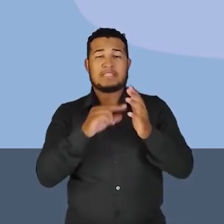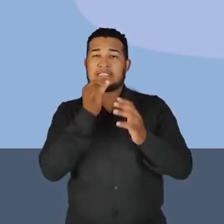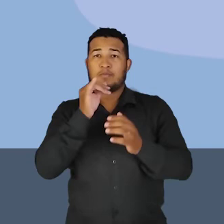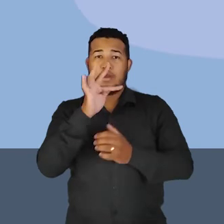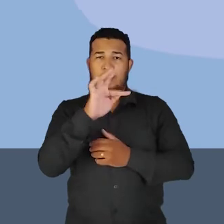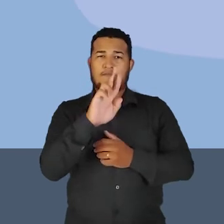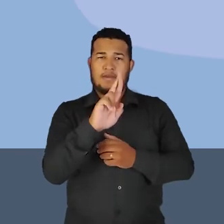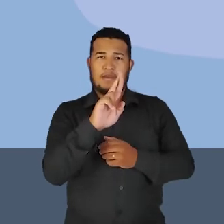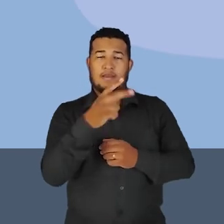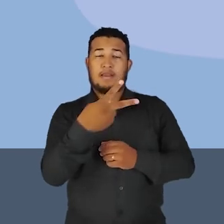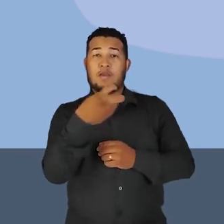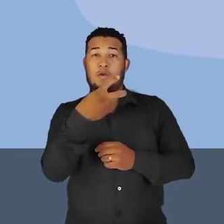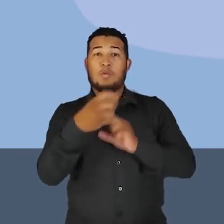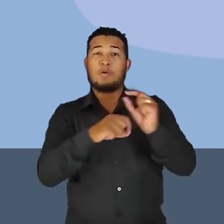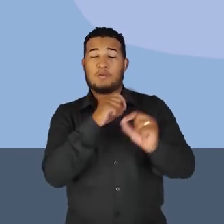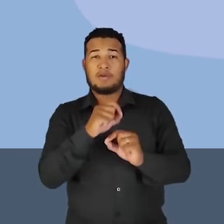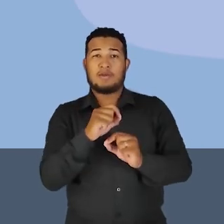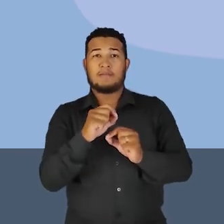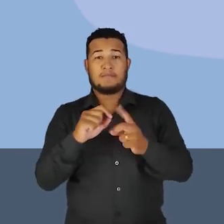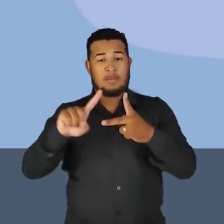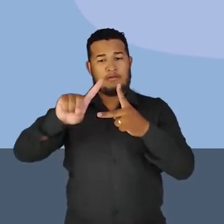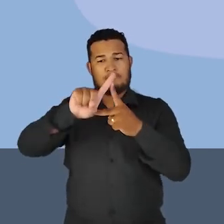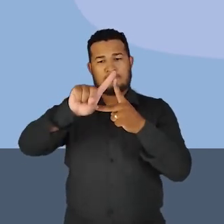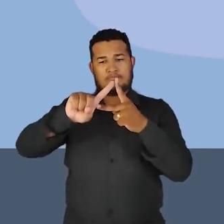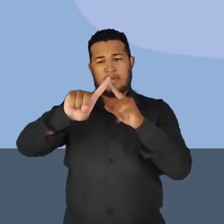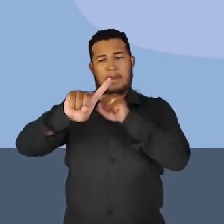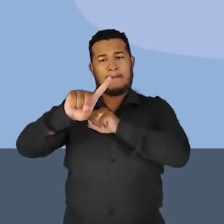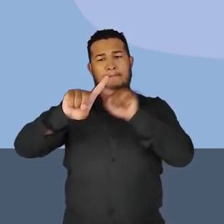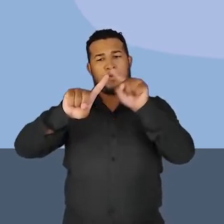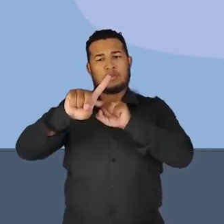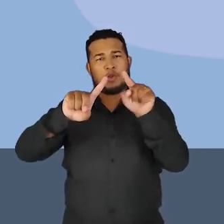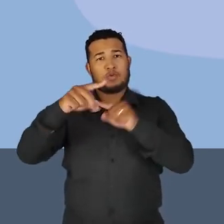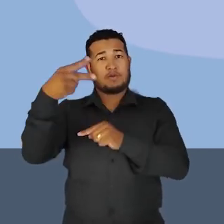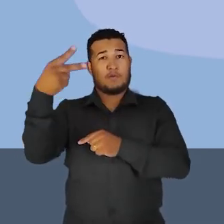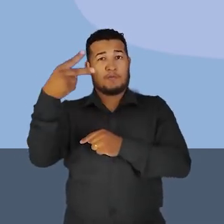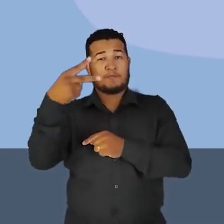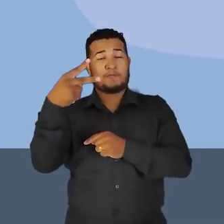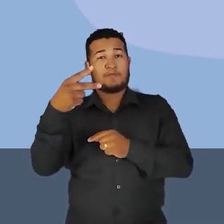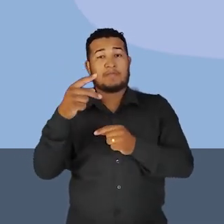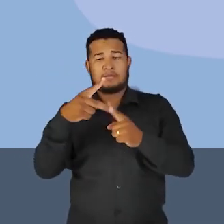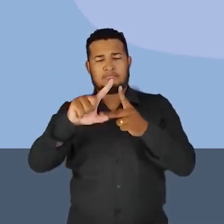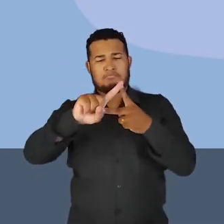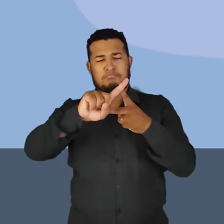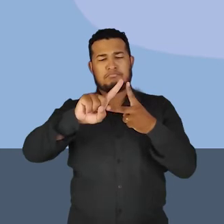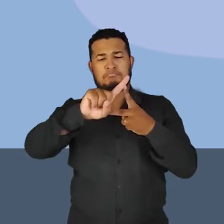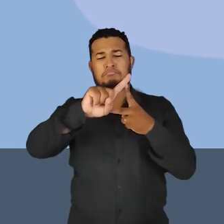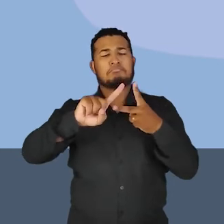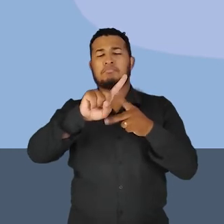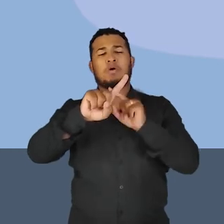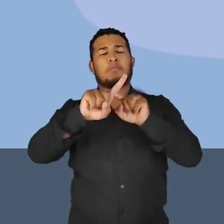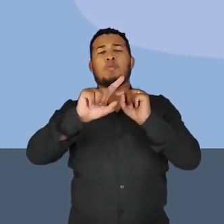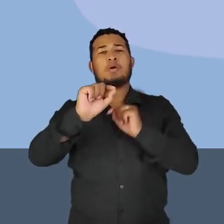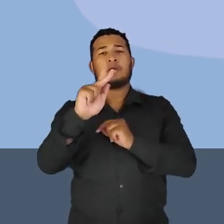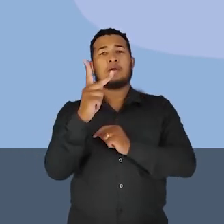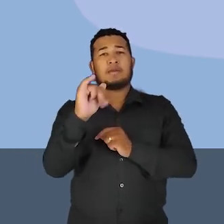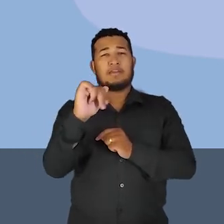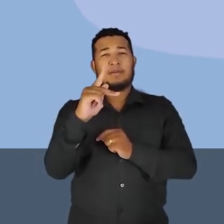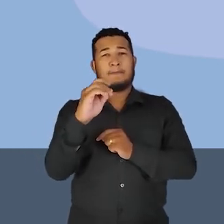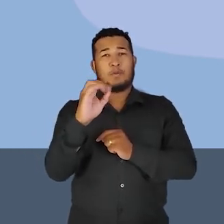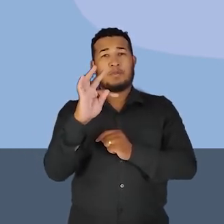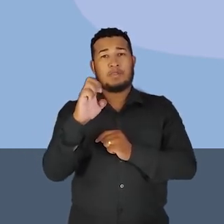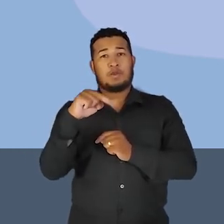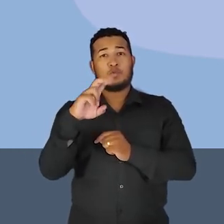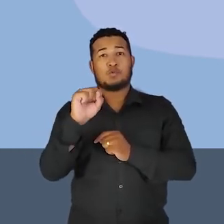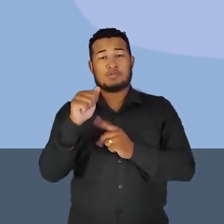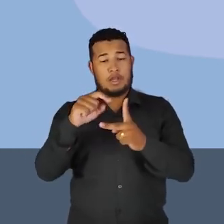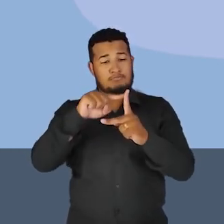FR, sendo ele a hipotenusa estaria elevada ao quadrado, sendo igual ao F5, que é um dos catetos, elevado ao quadrado,